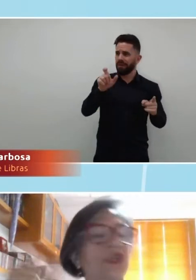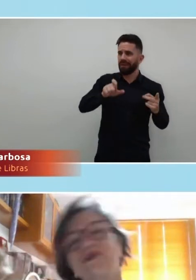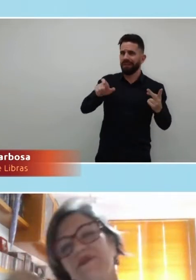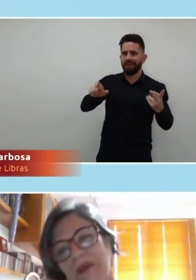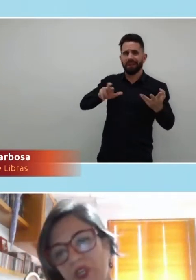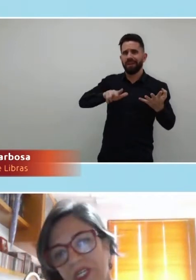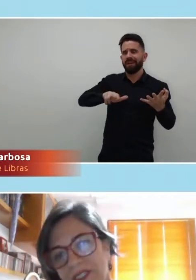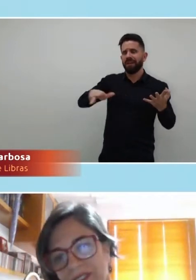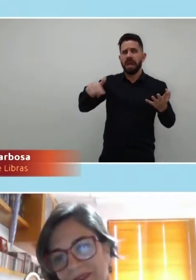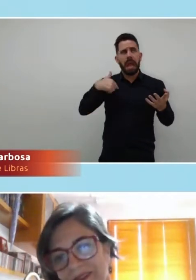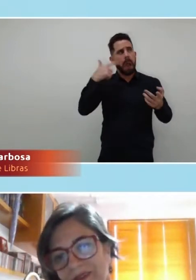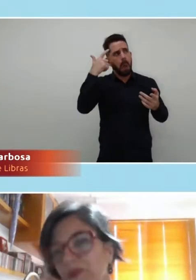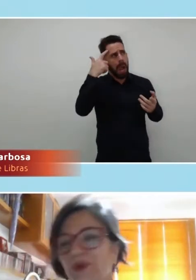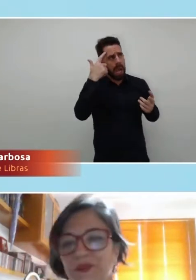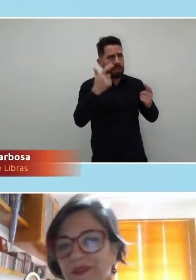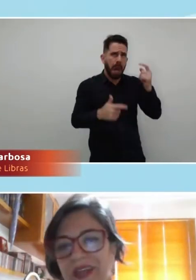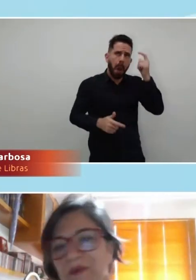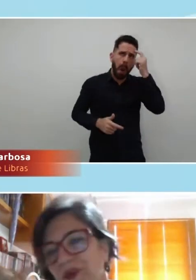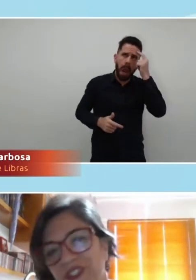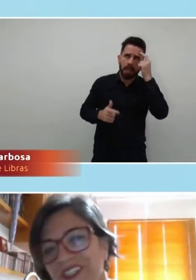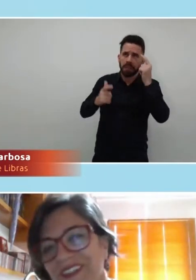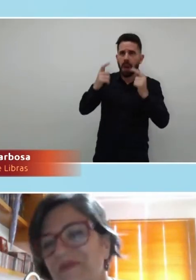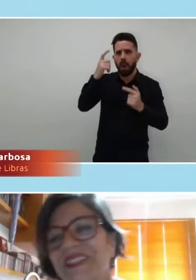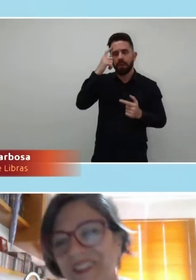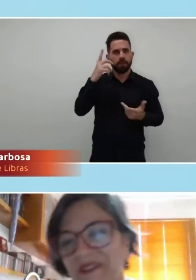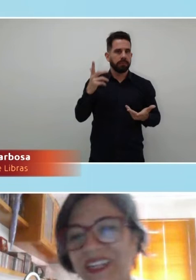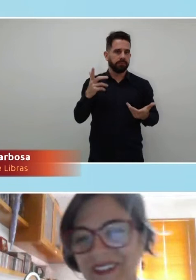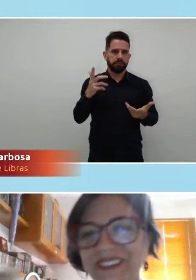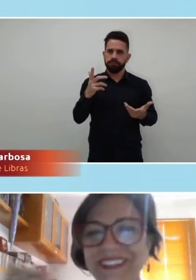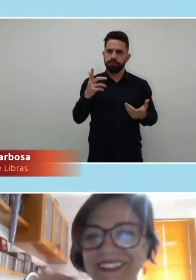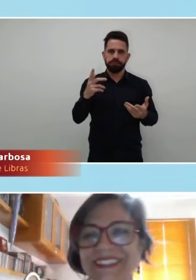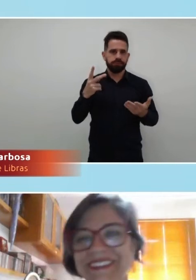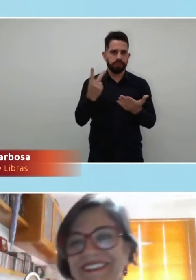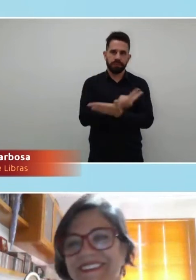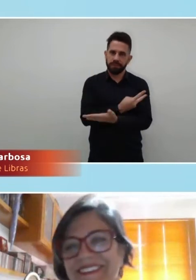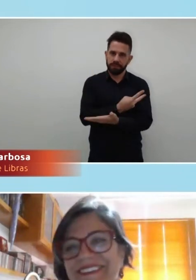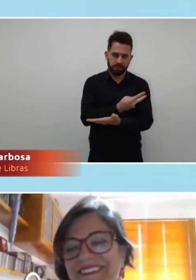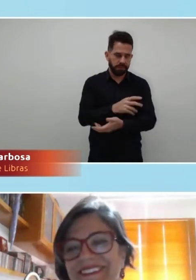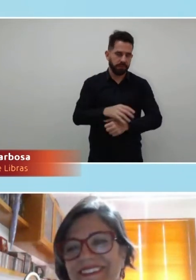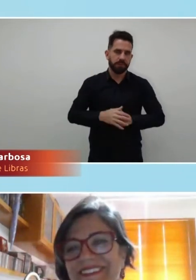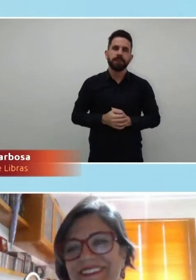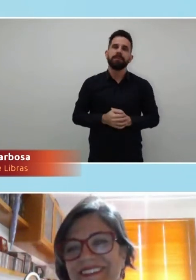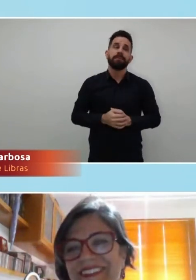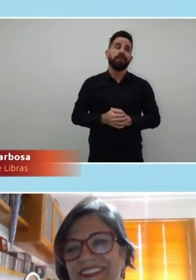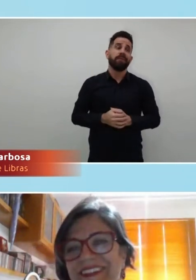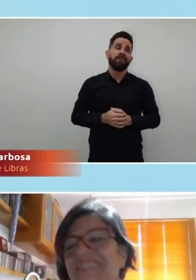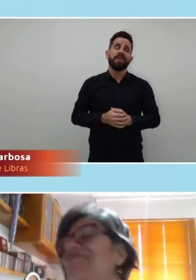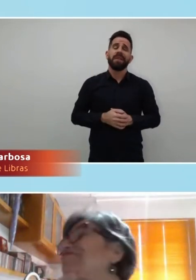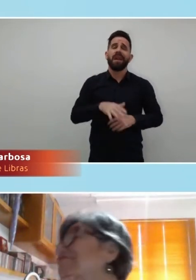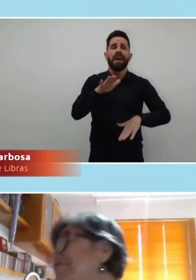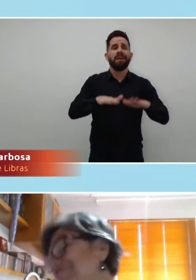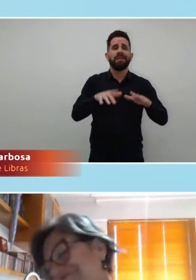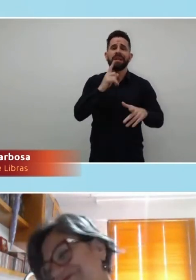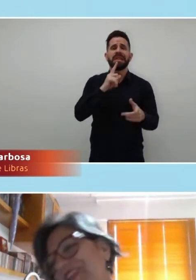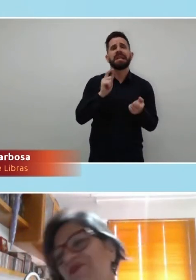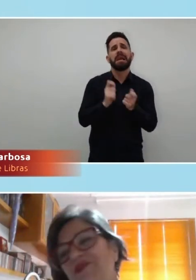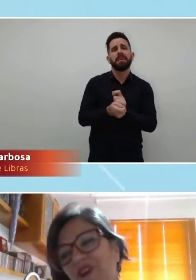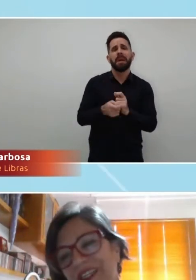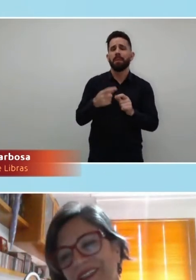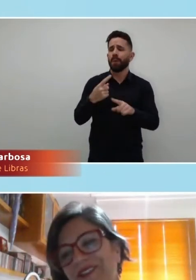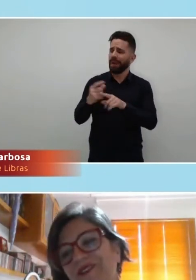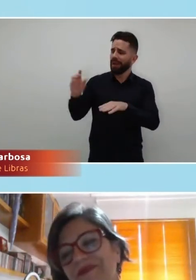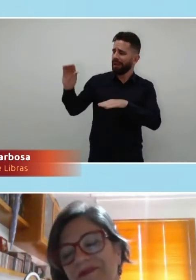acho que vai ficar melhor assim. Pronto, acabou de cometer o erro. E às vezes vai se adaptar ao recurso que tem, né? Vai fazer